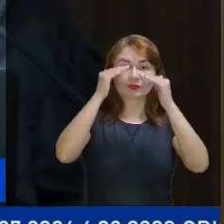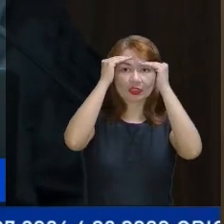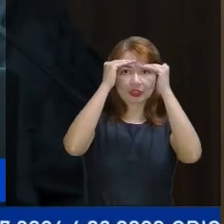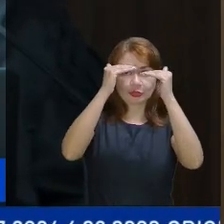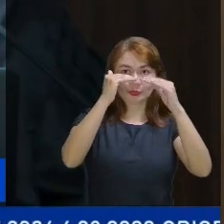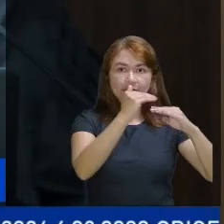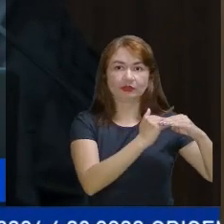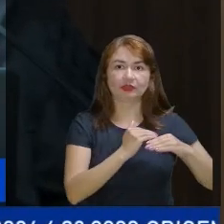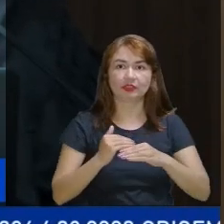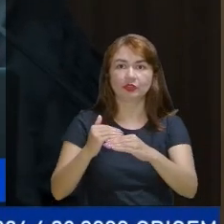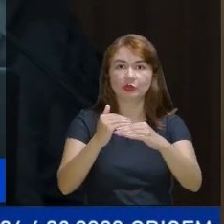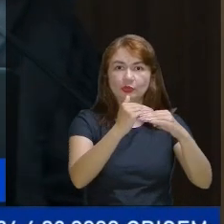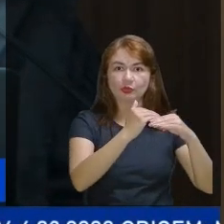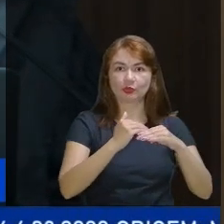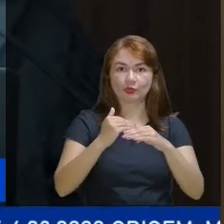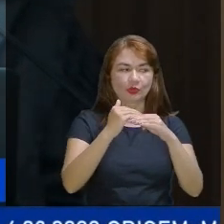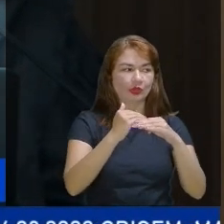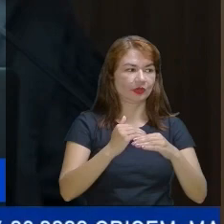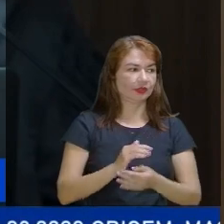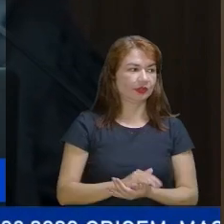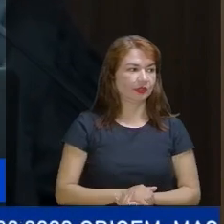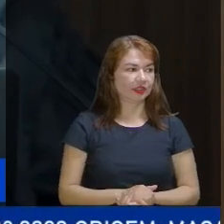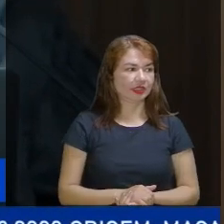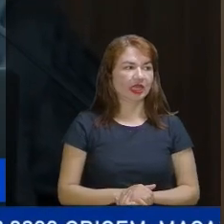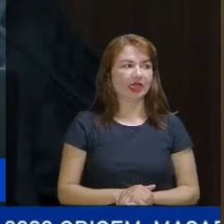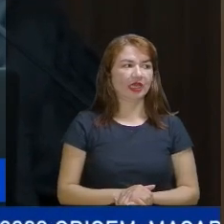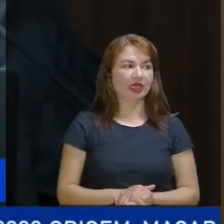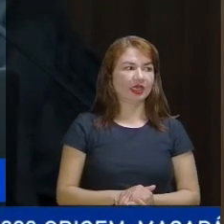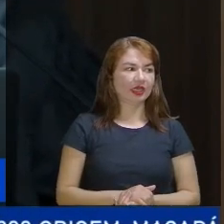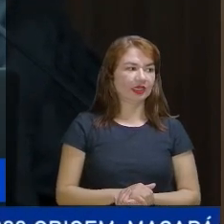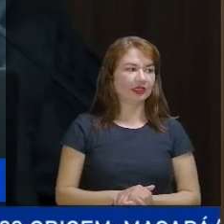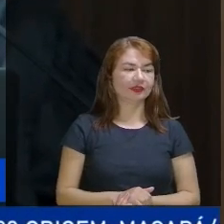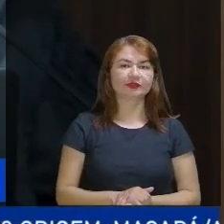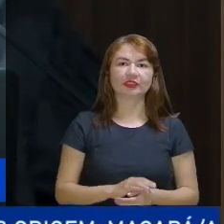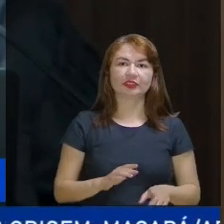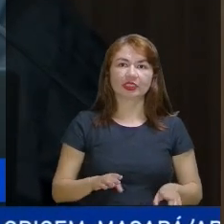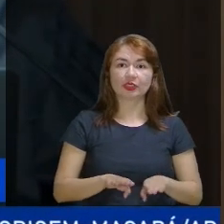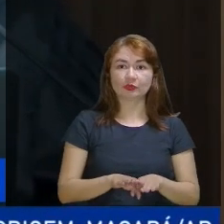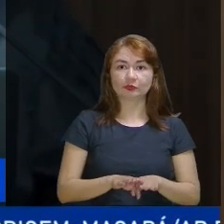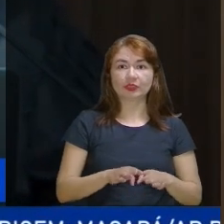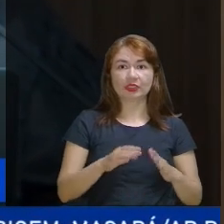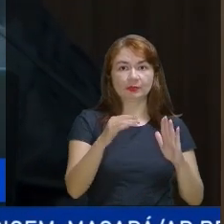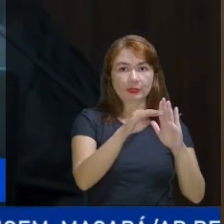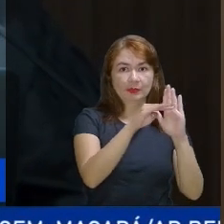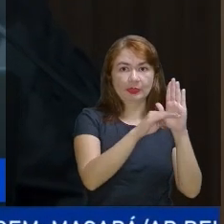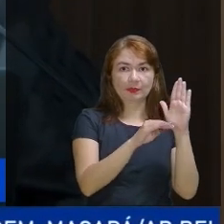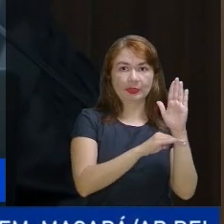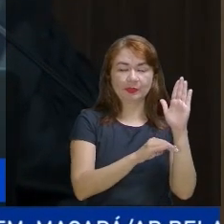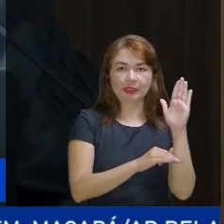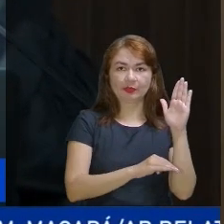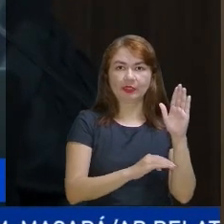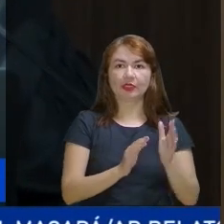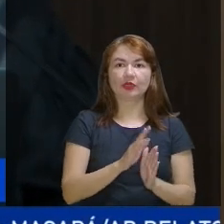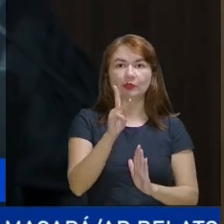Atende ao Estatuto da Igualdade Racial, atende às diretrizes estratégicas do Plano de Gestão